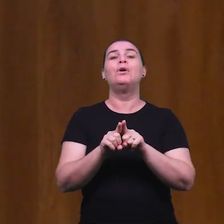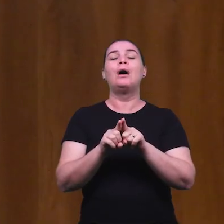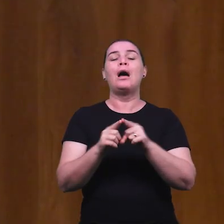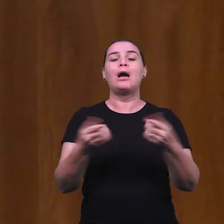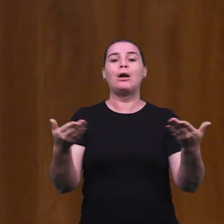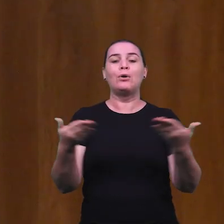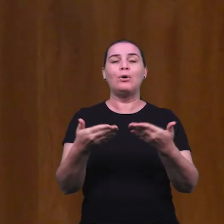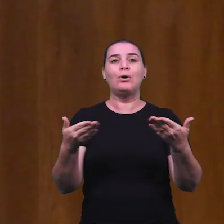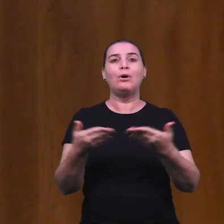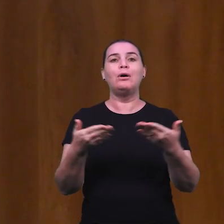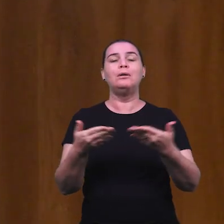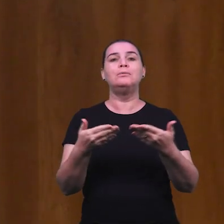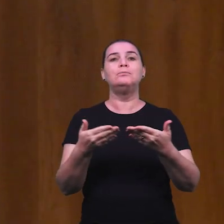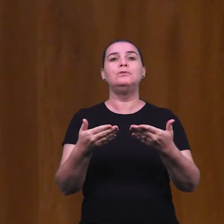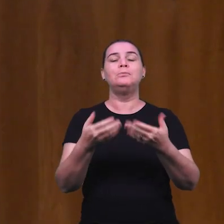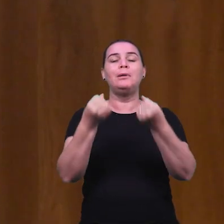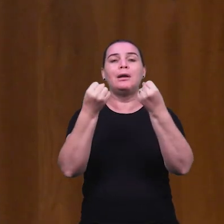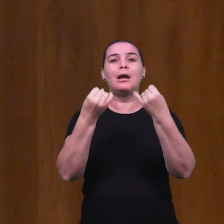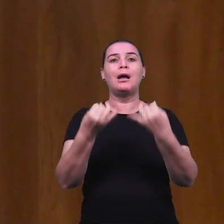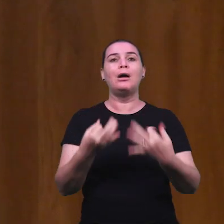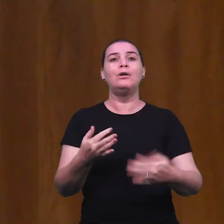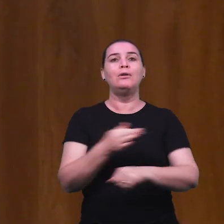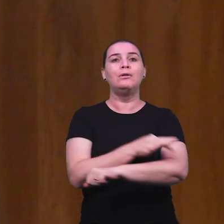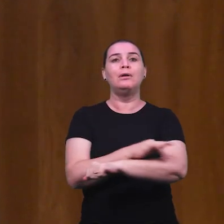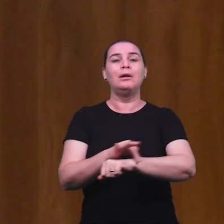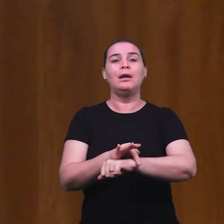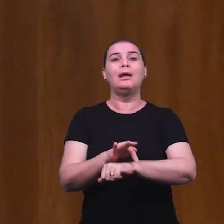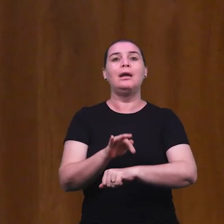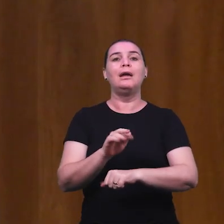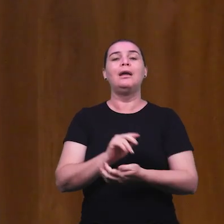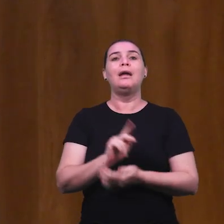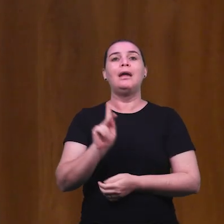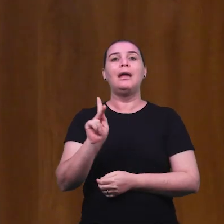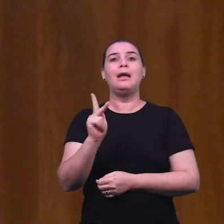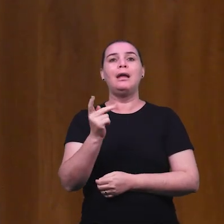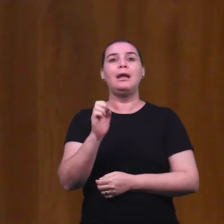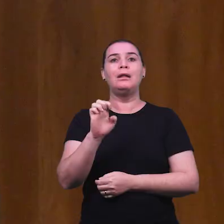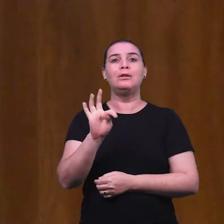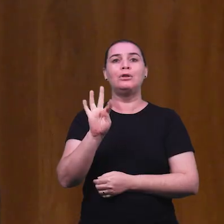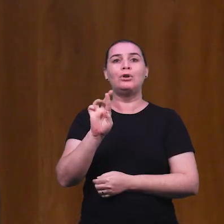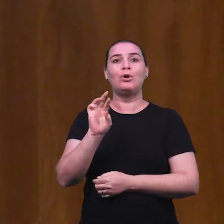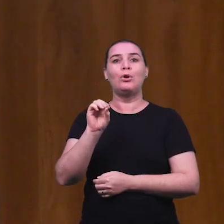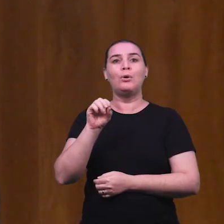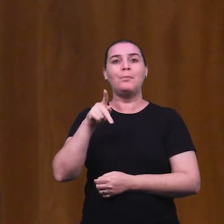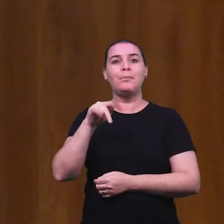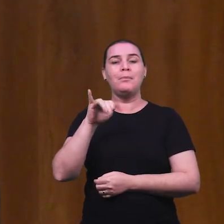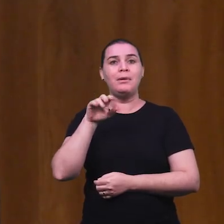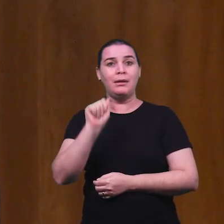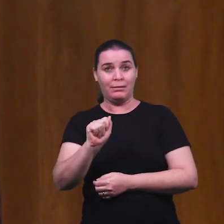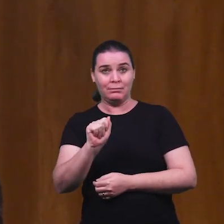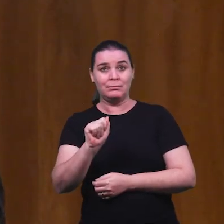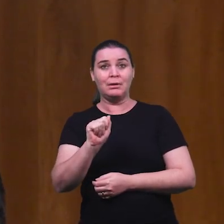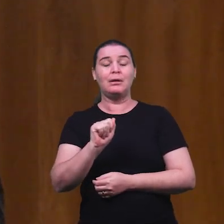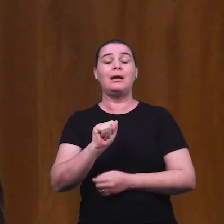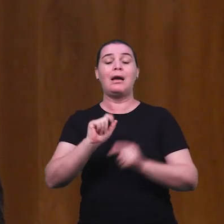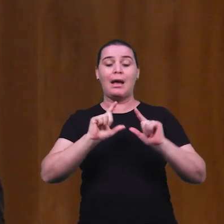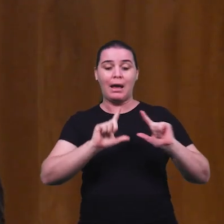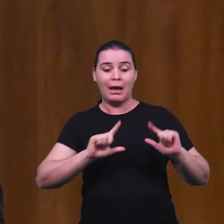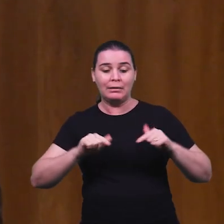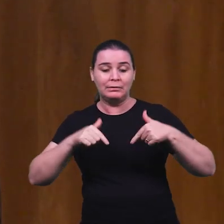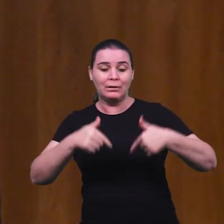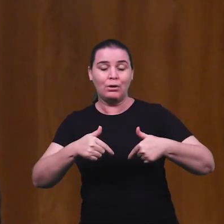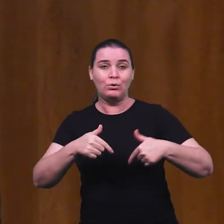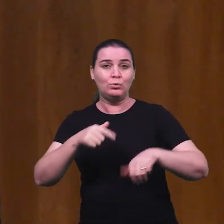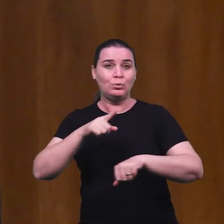outra grandeza da física que se refere à entropia. Então nós vamos ver aqui a respeito dessa ação do